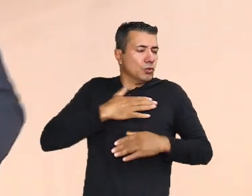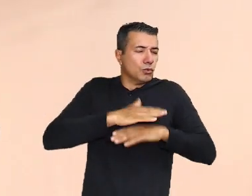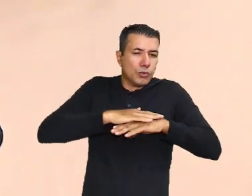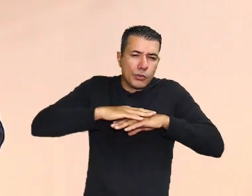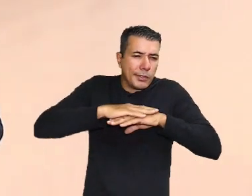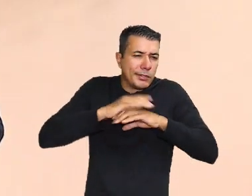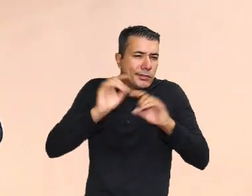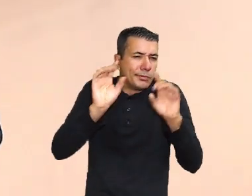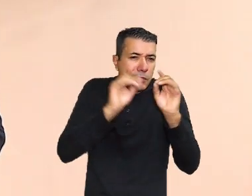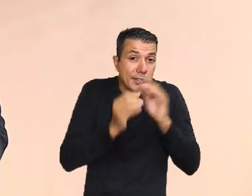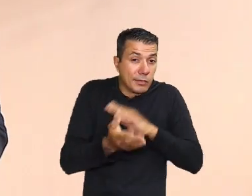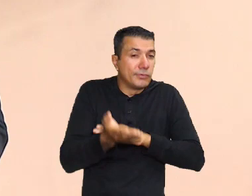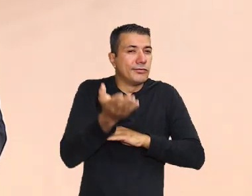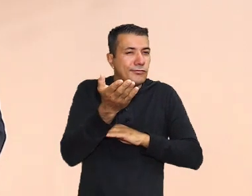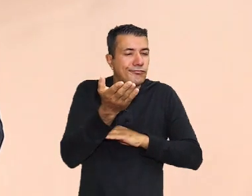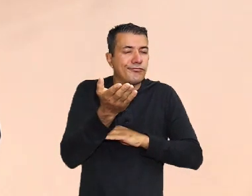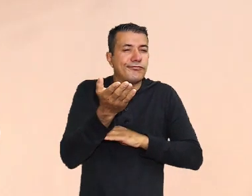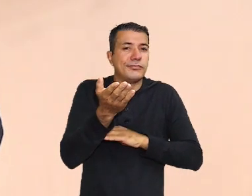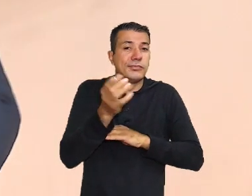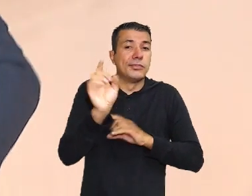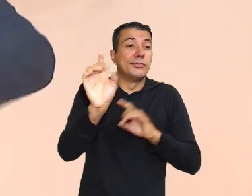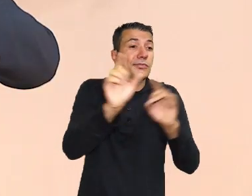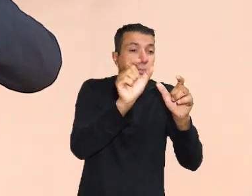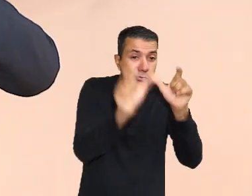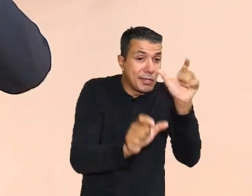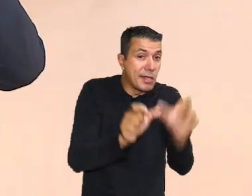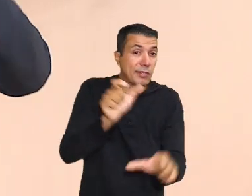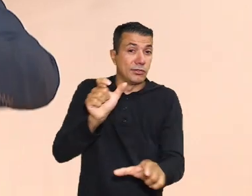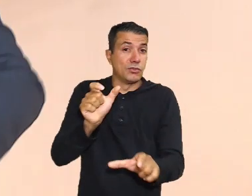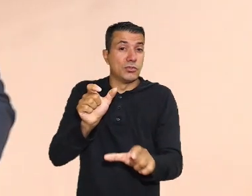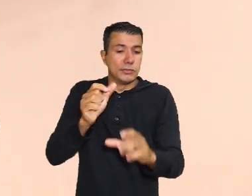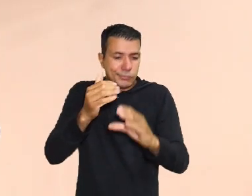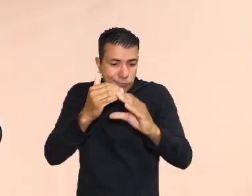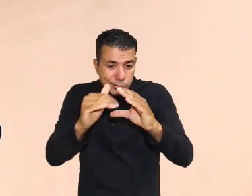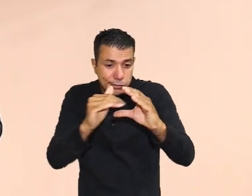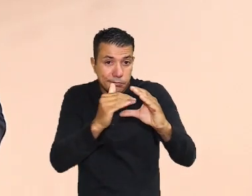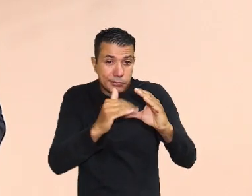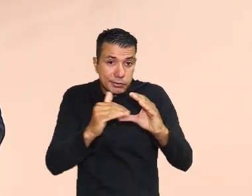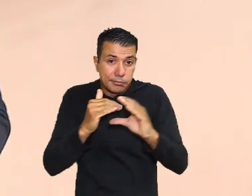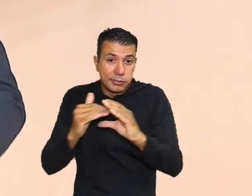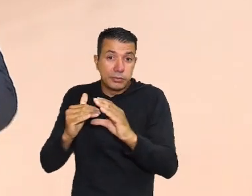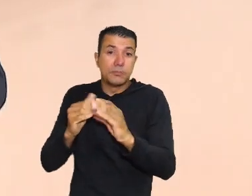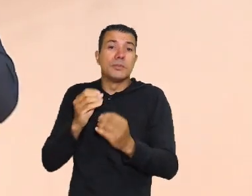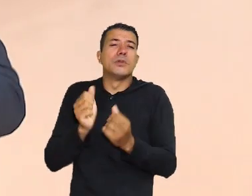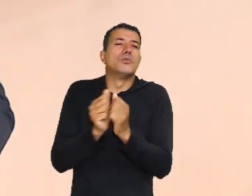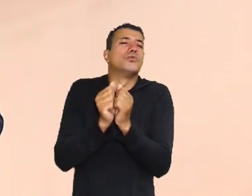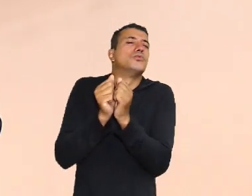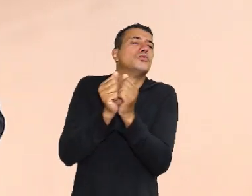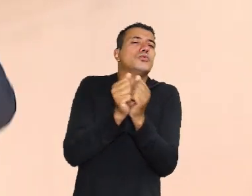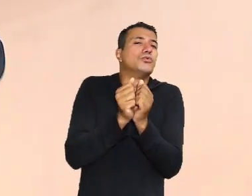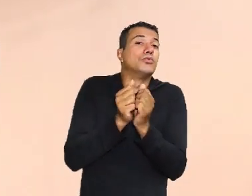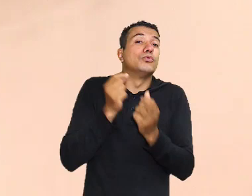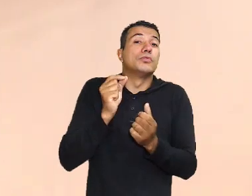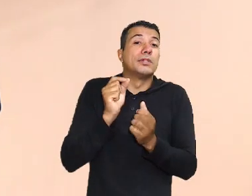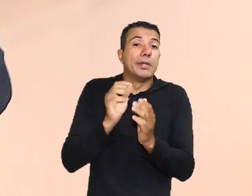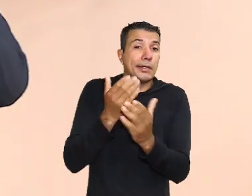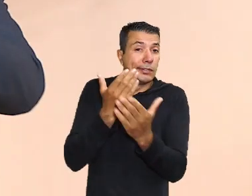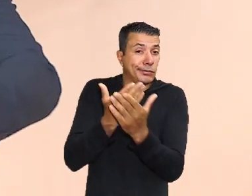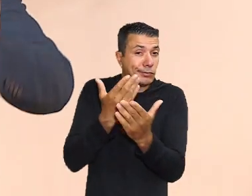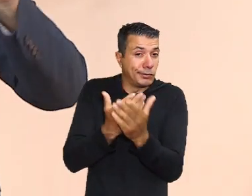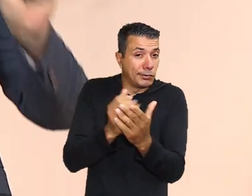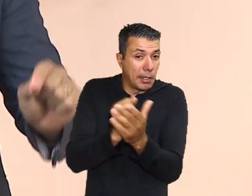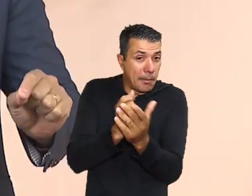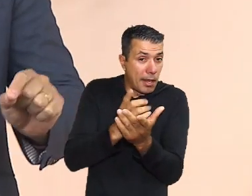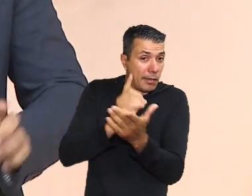muito especial por todas aquelas pessoas que selecionam o nosso canal para juntos aqui acompanharmos o estudo